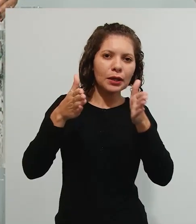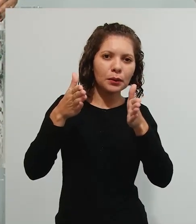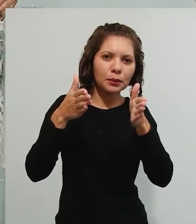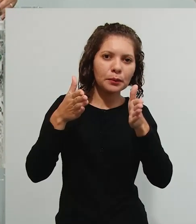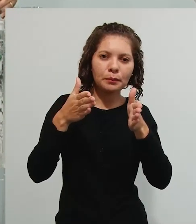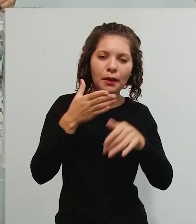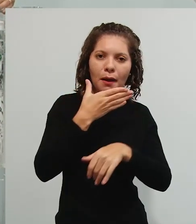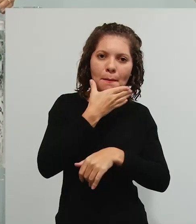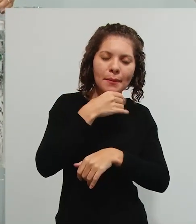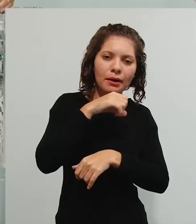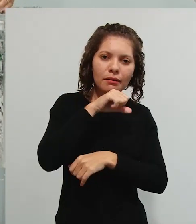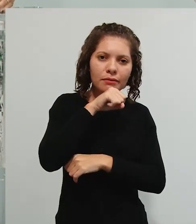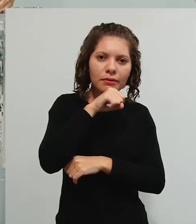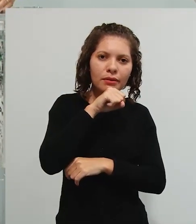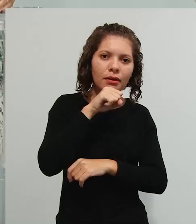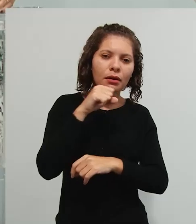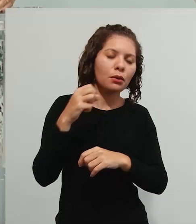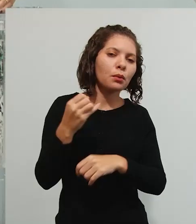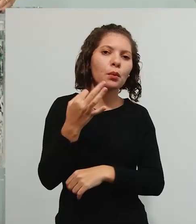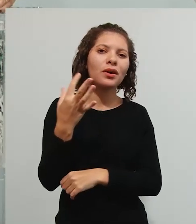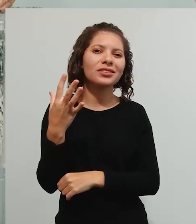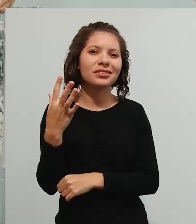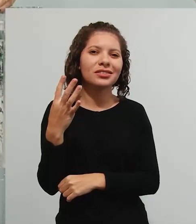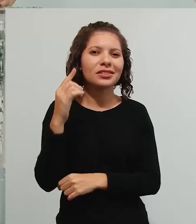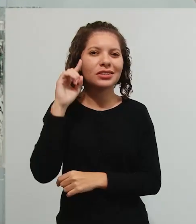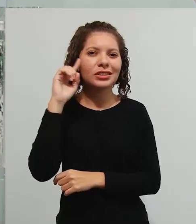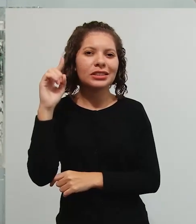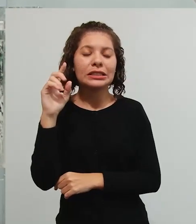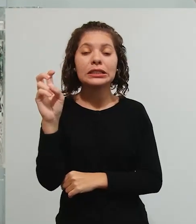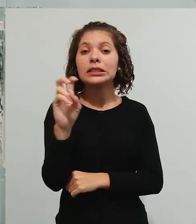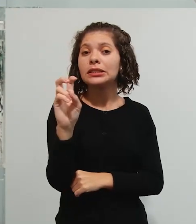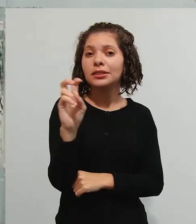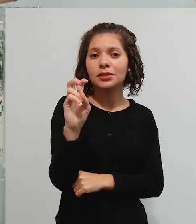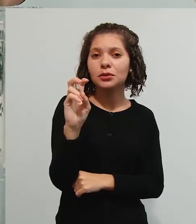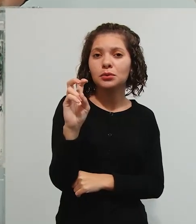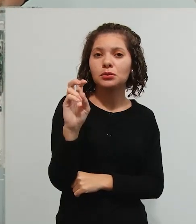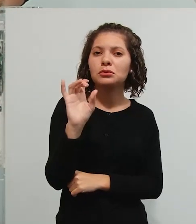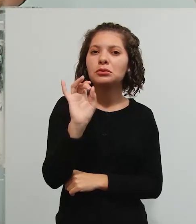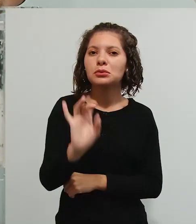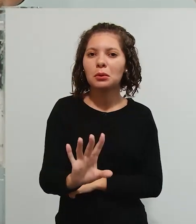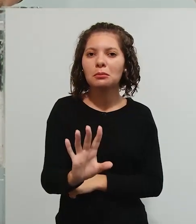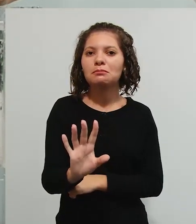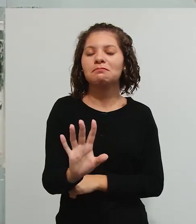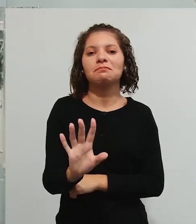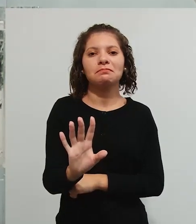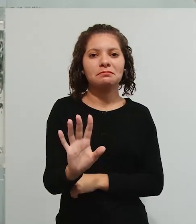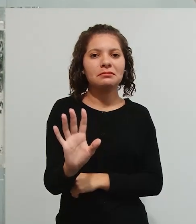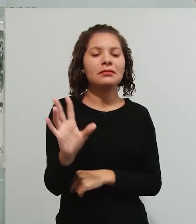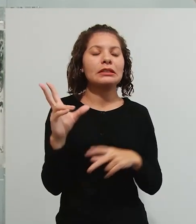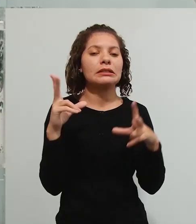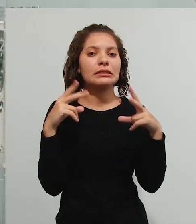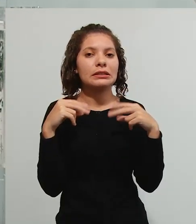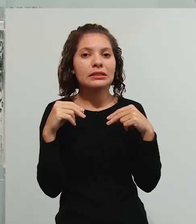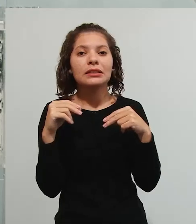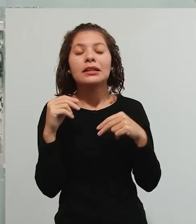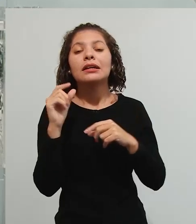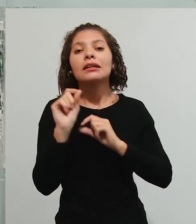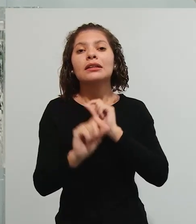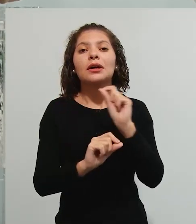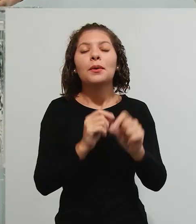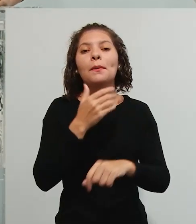da população, até por questões biológicas, né, que o trabalhador ele fica mais fadigado, tem a